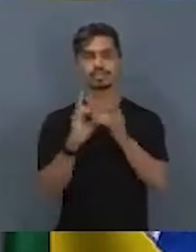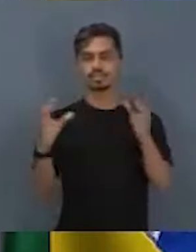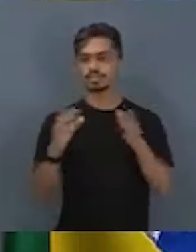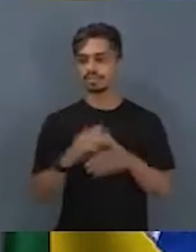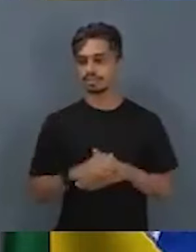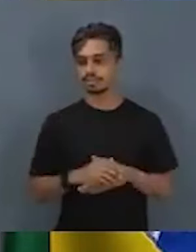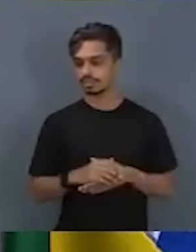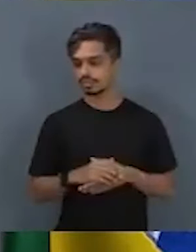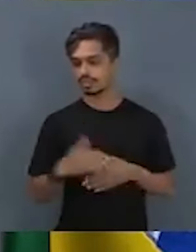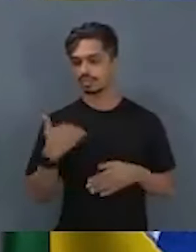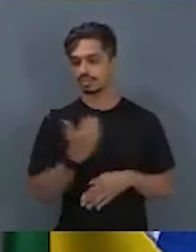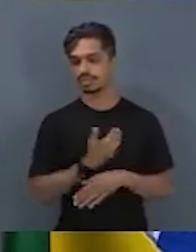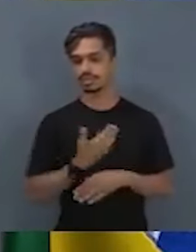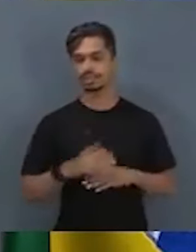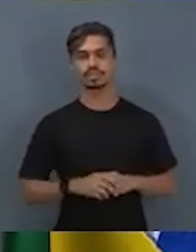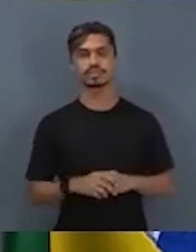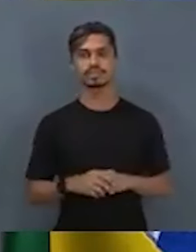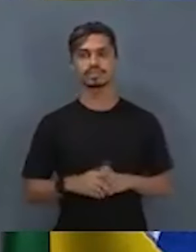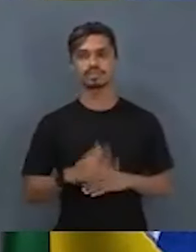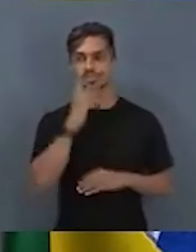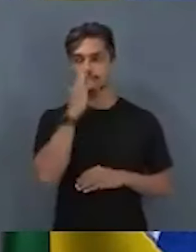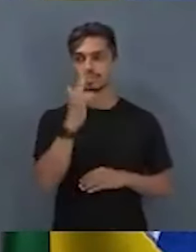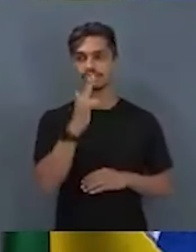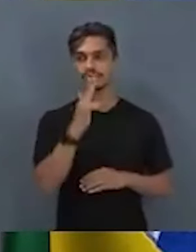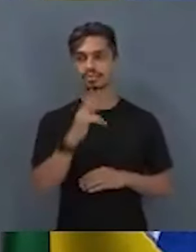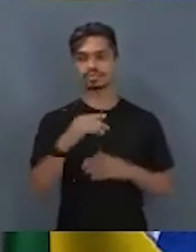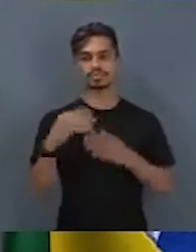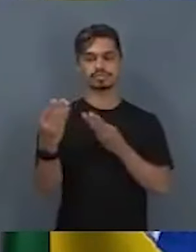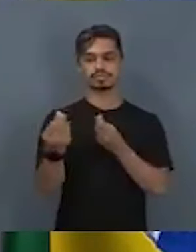relativa do presidente Lula, que parece flertar